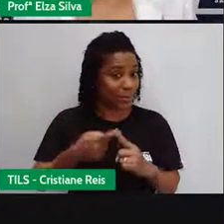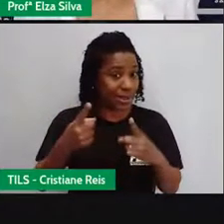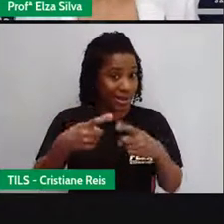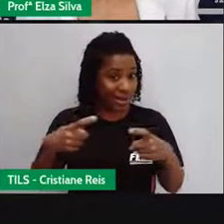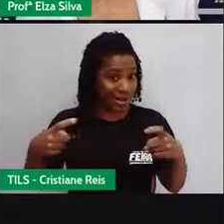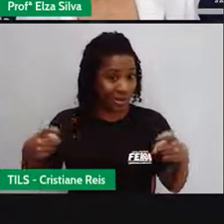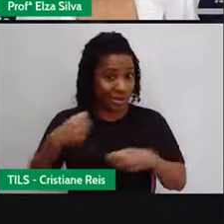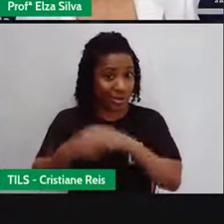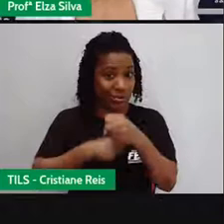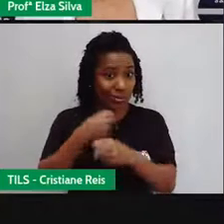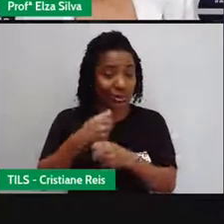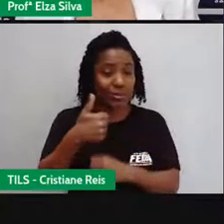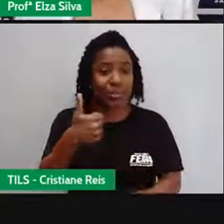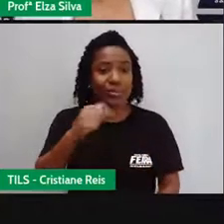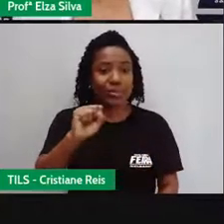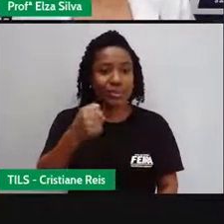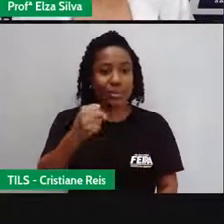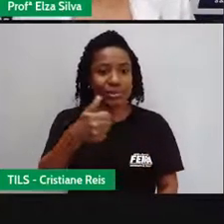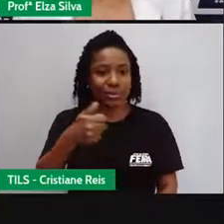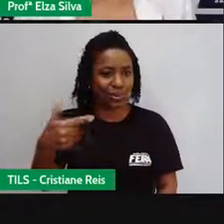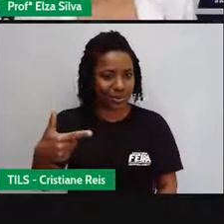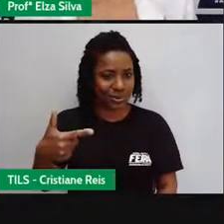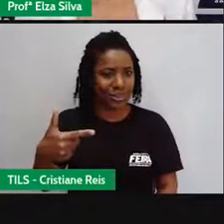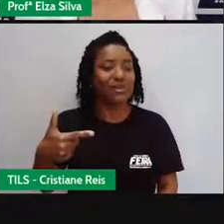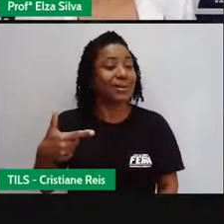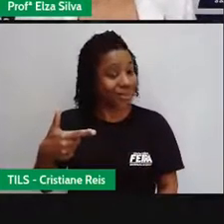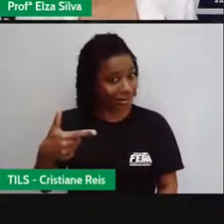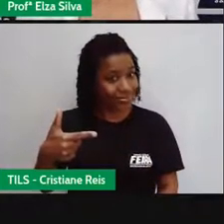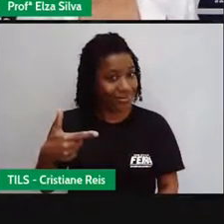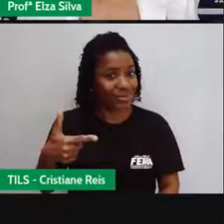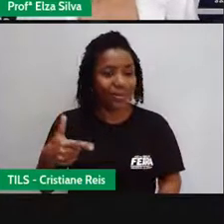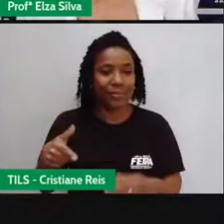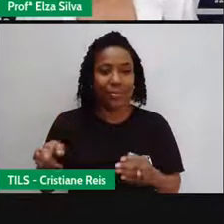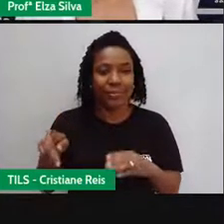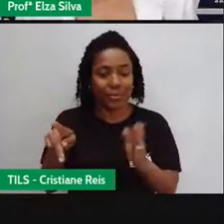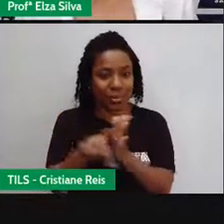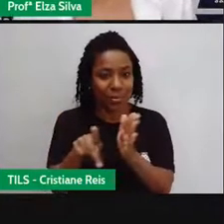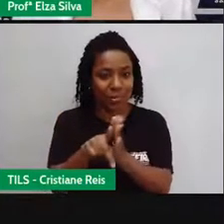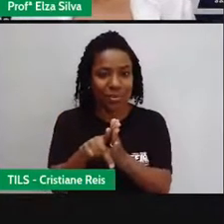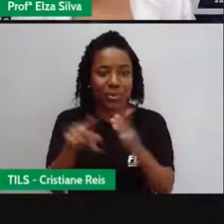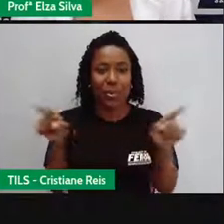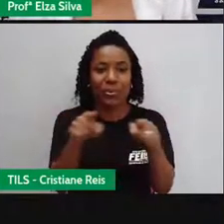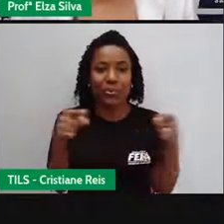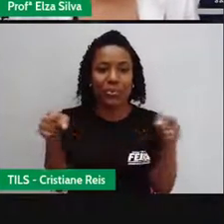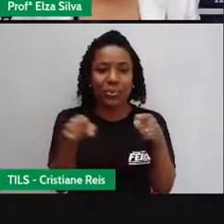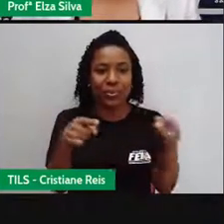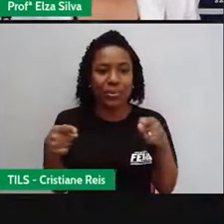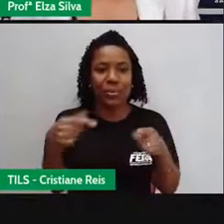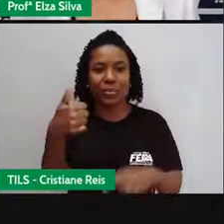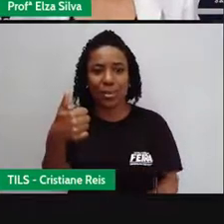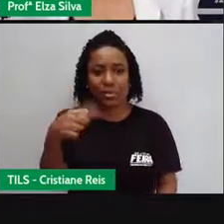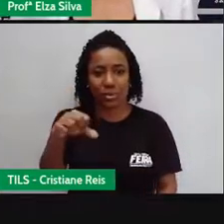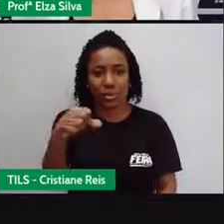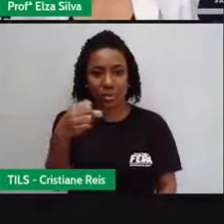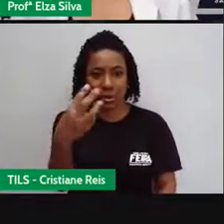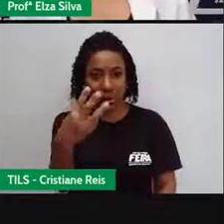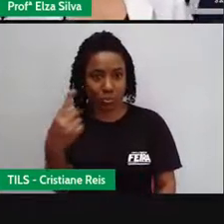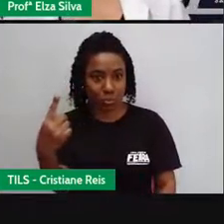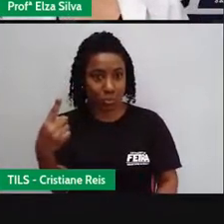1812, e se tornou o hino oficial dos Estados Unidos da América em 1931.